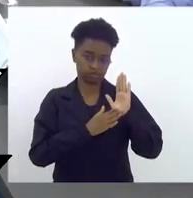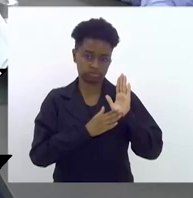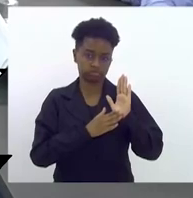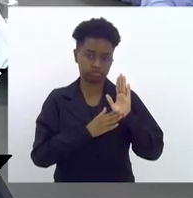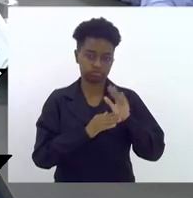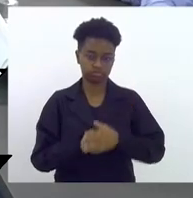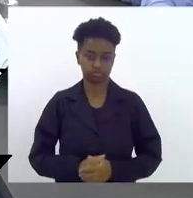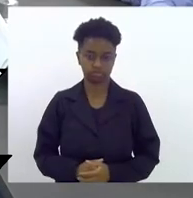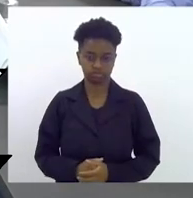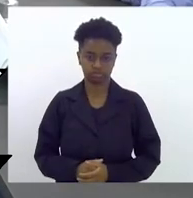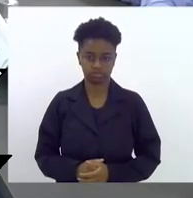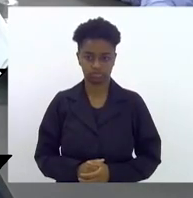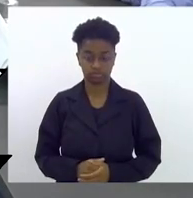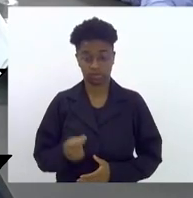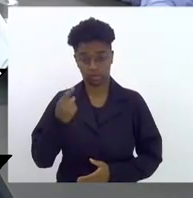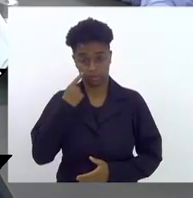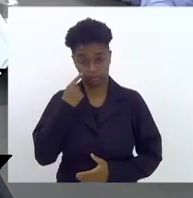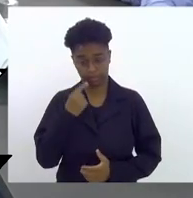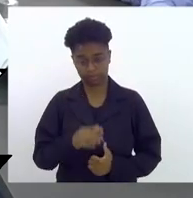seguinte